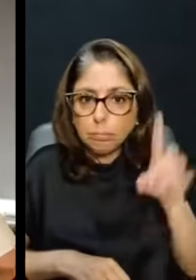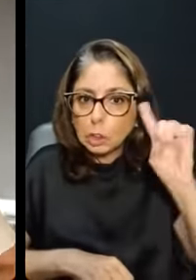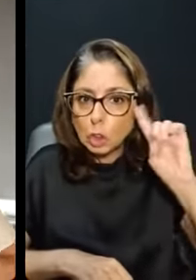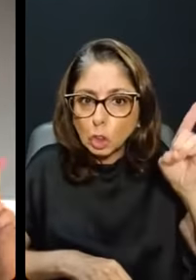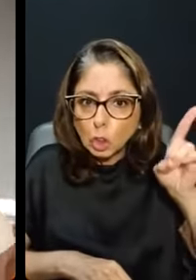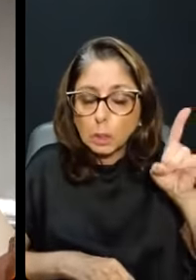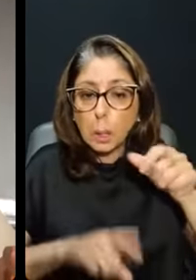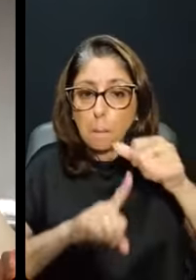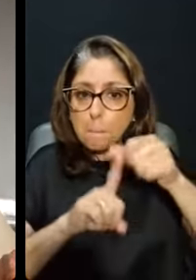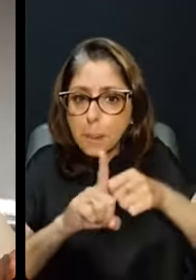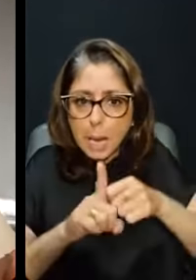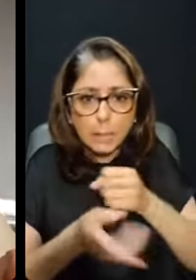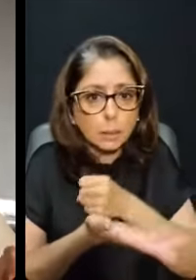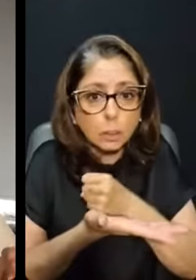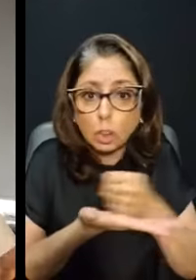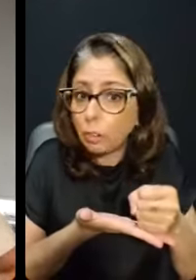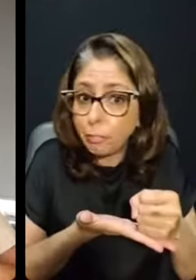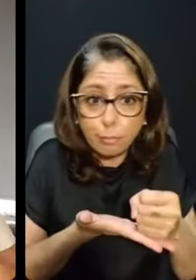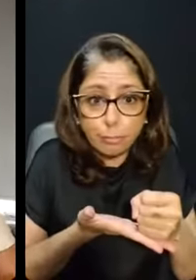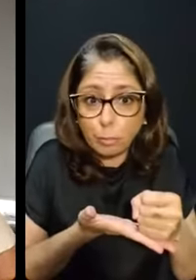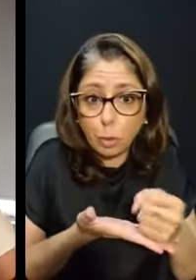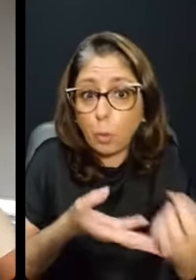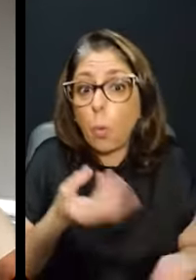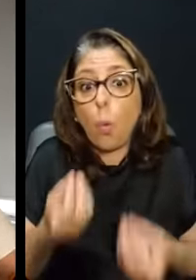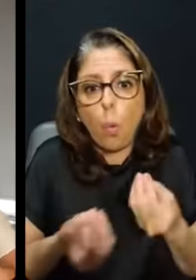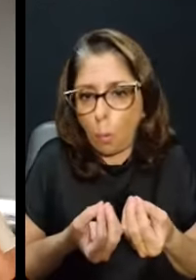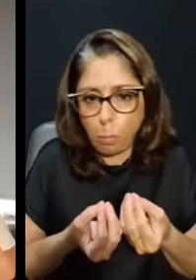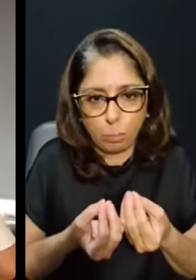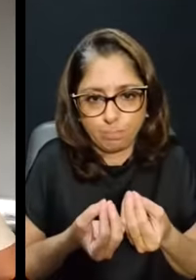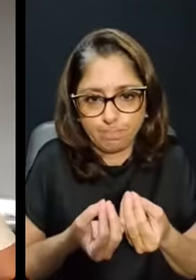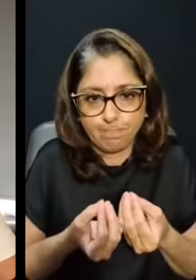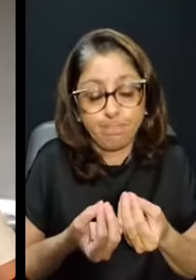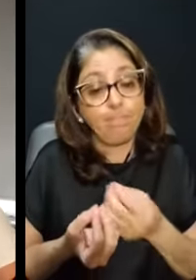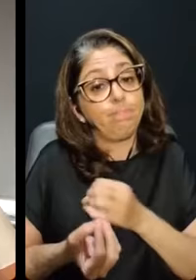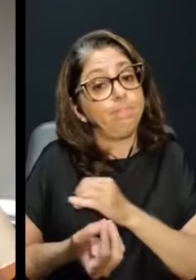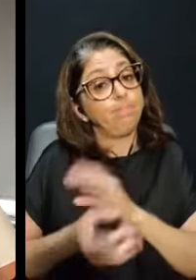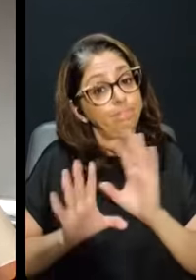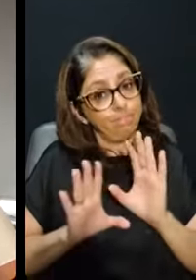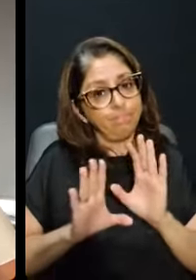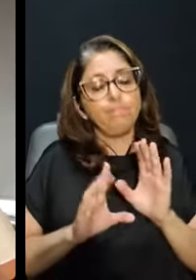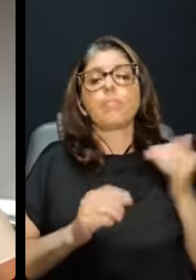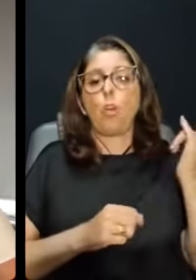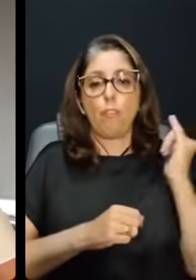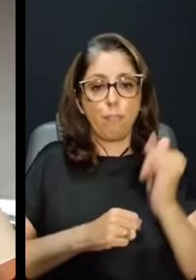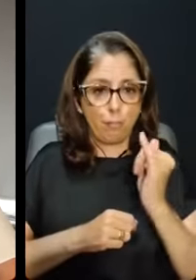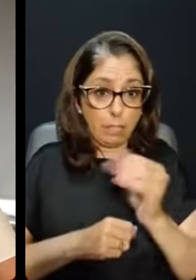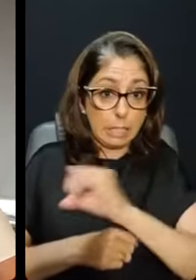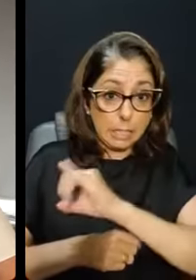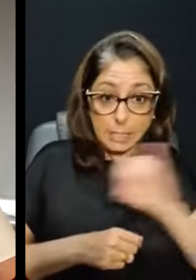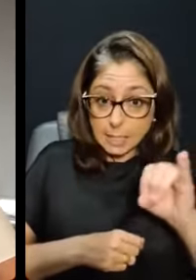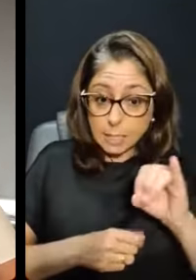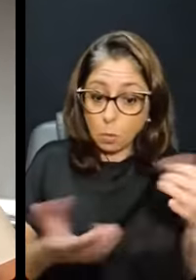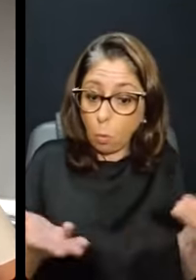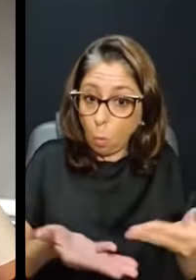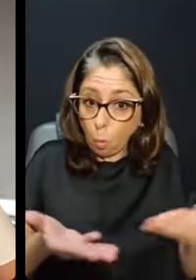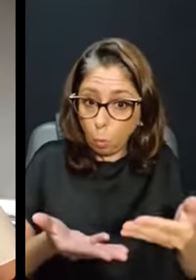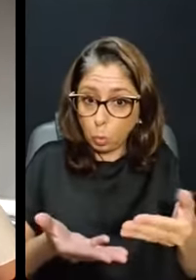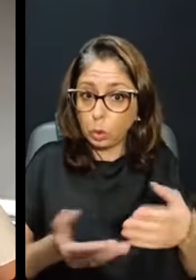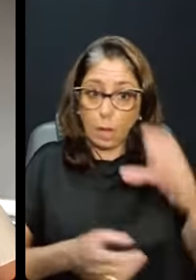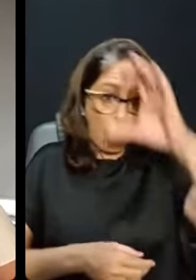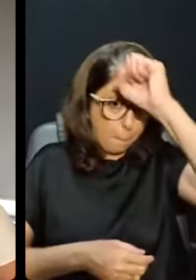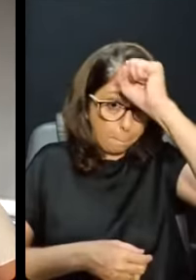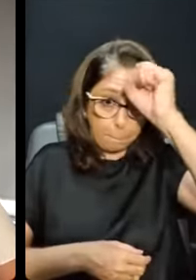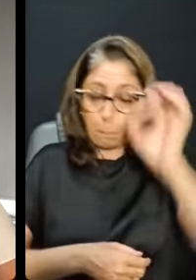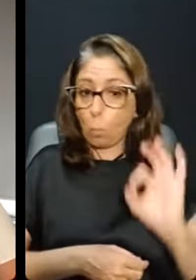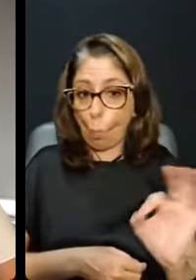agora, você vai fazer isso lá na frente. Você vai ter retrabalho, você vai ter que consertar acertos que foram feitos, né,